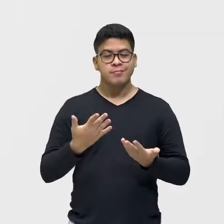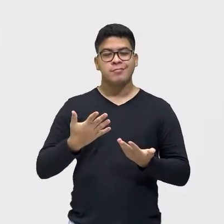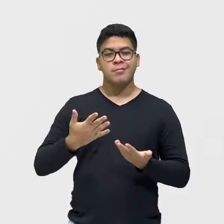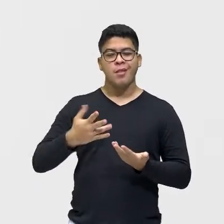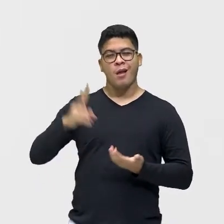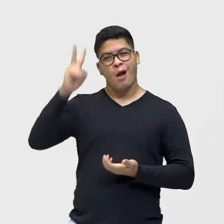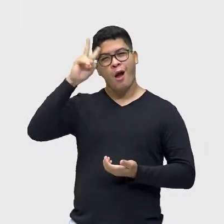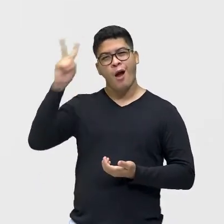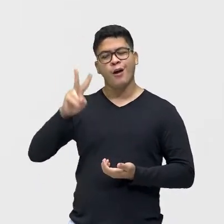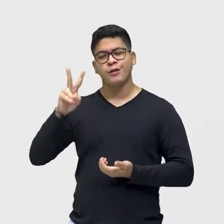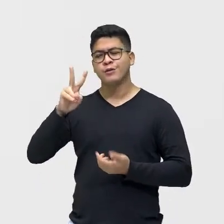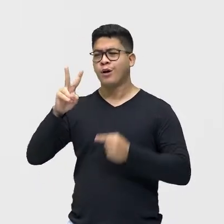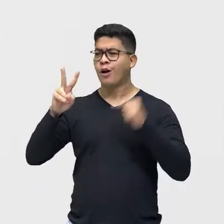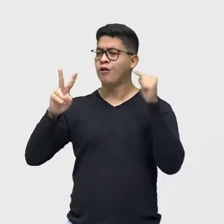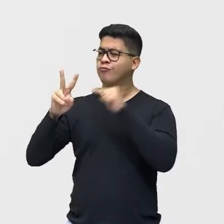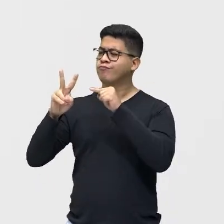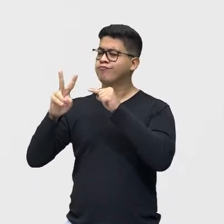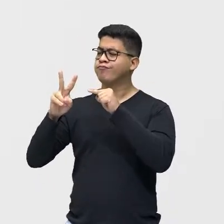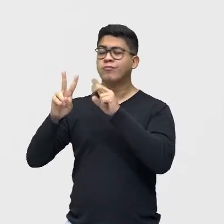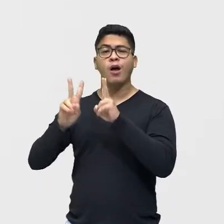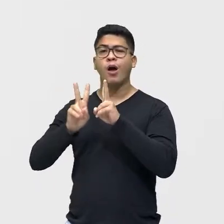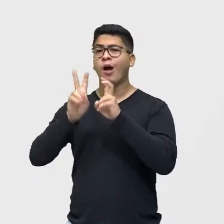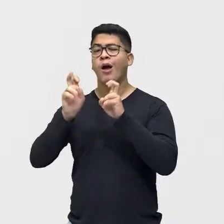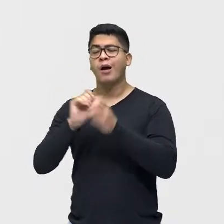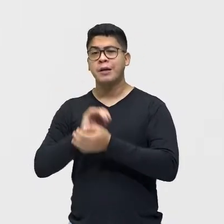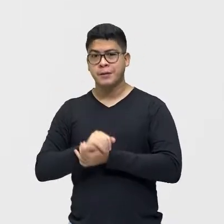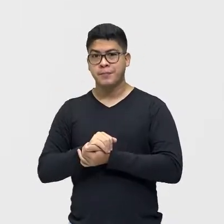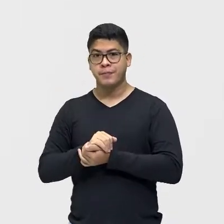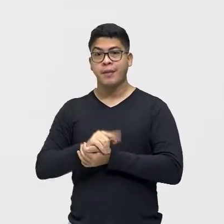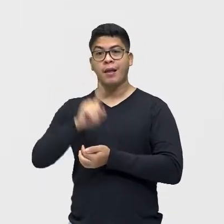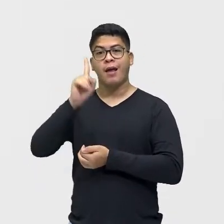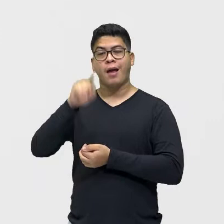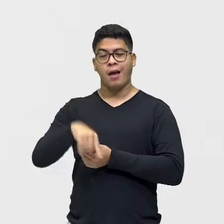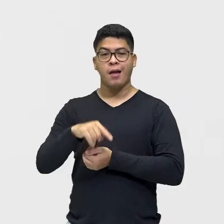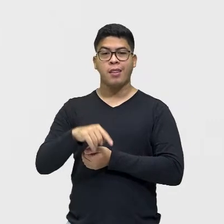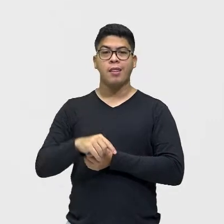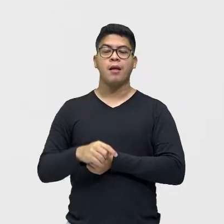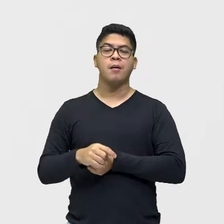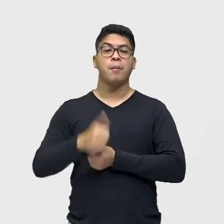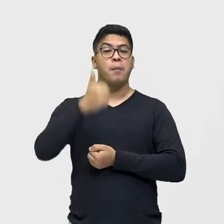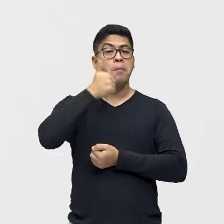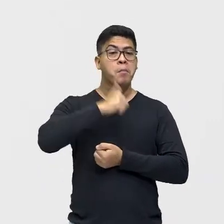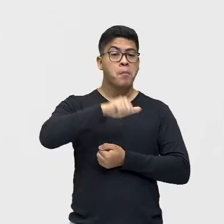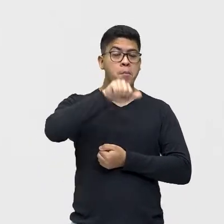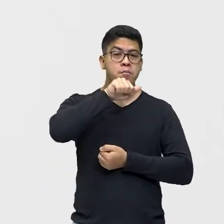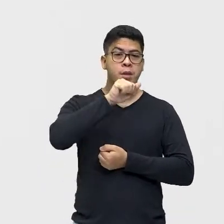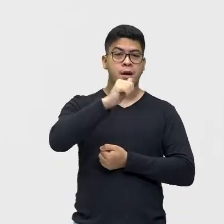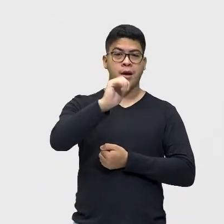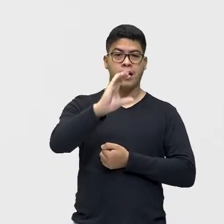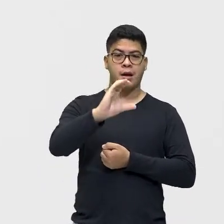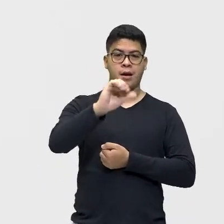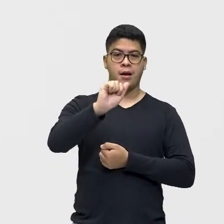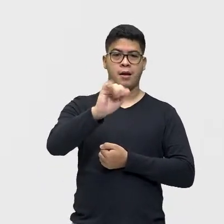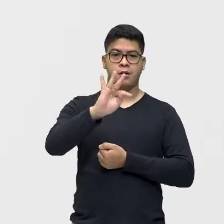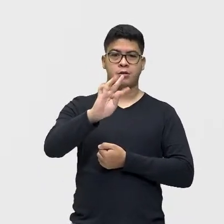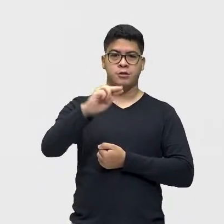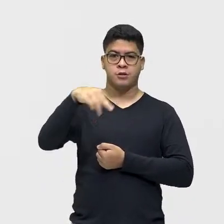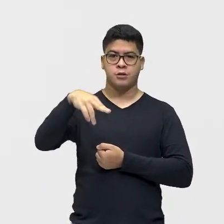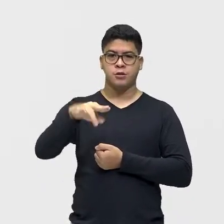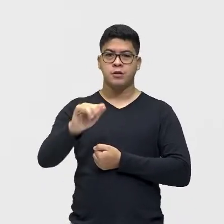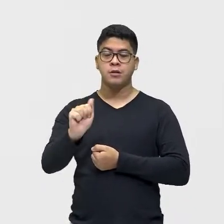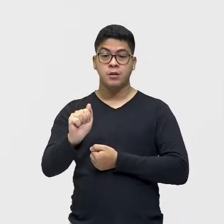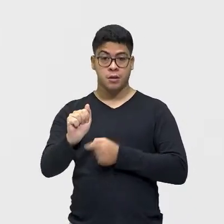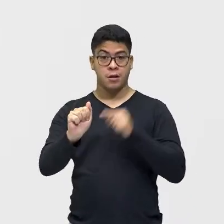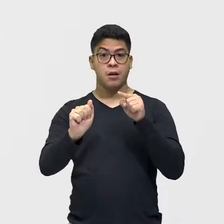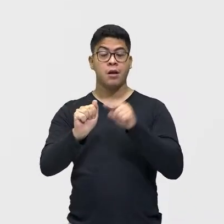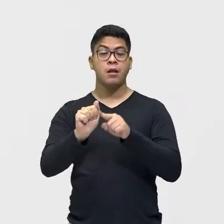inspirada numa lenda da mãe Catirina e do pai Francisco. Então, lá naquele tempo da colonização, que